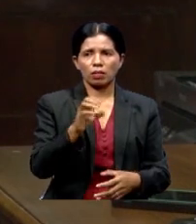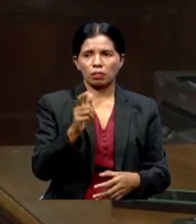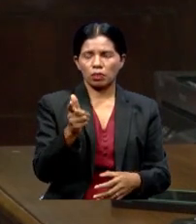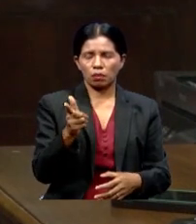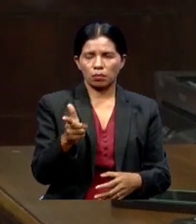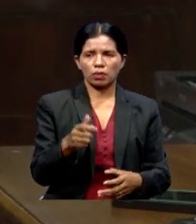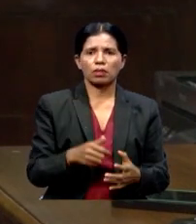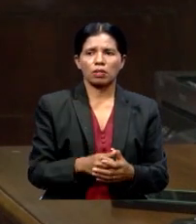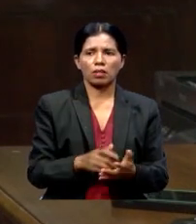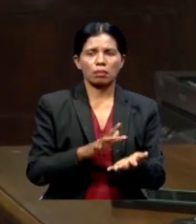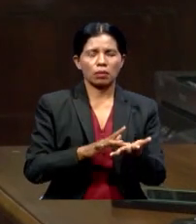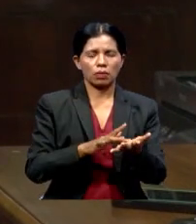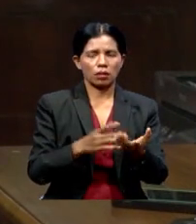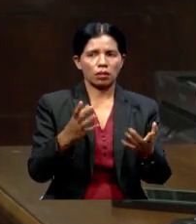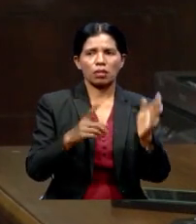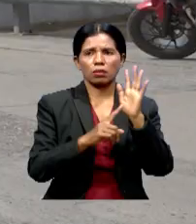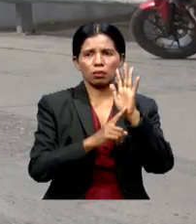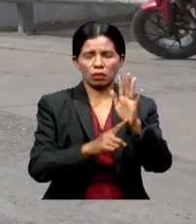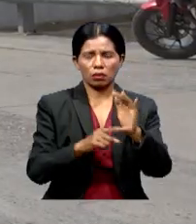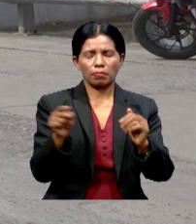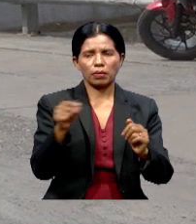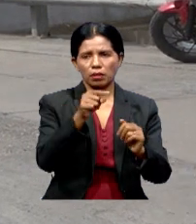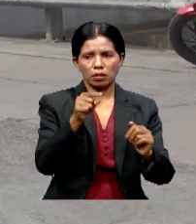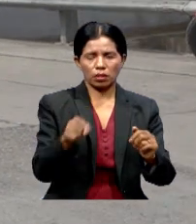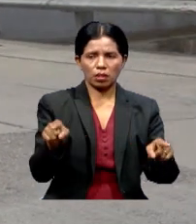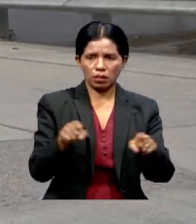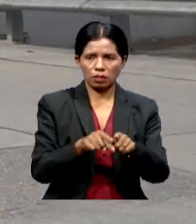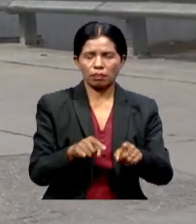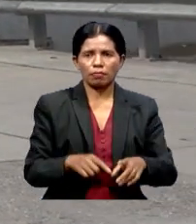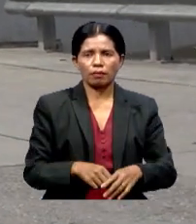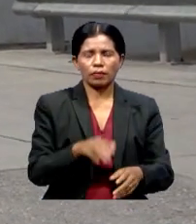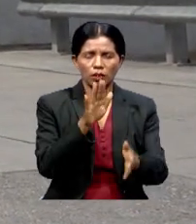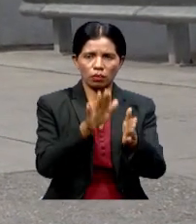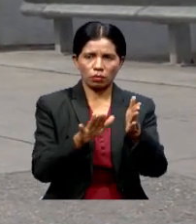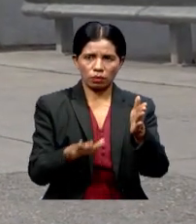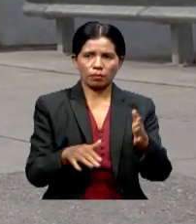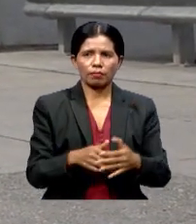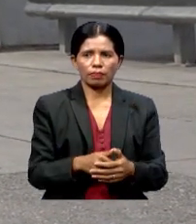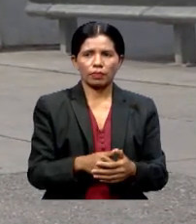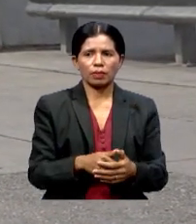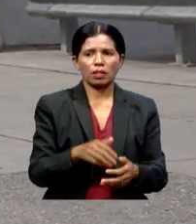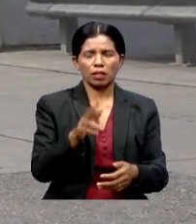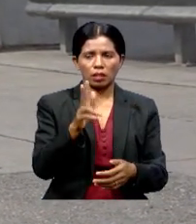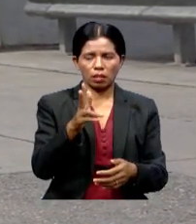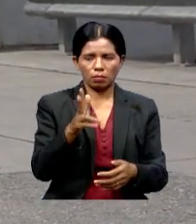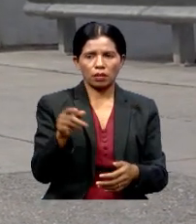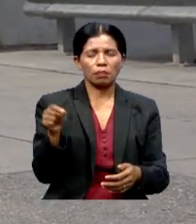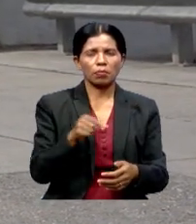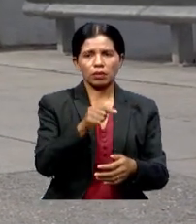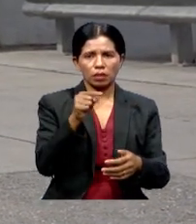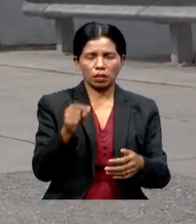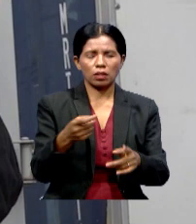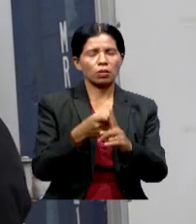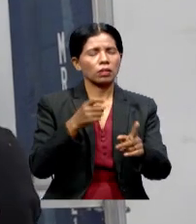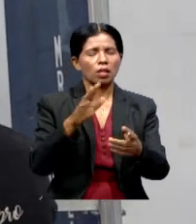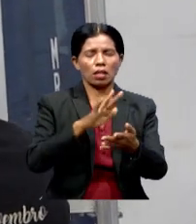catac nia percentagem, né? Entre ser, né? Tu mai maka 30% ne total hosibe ai moruk